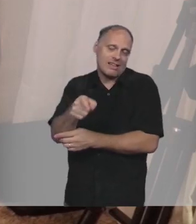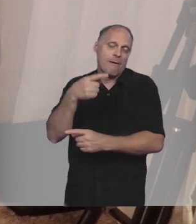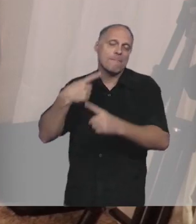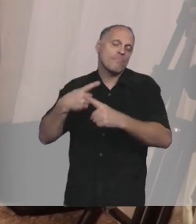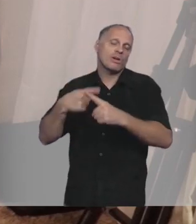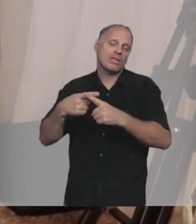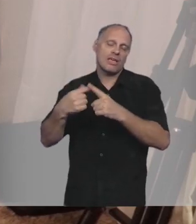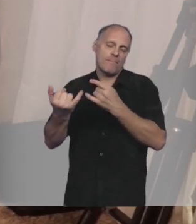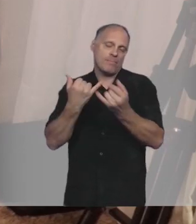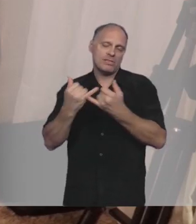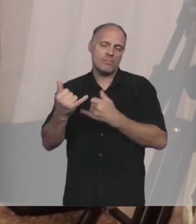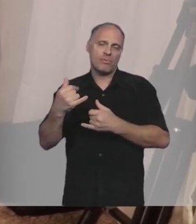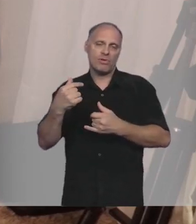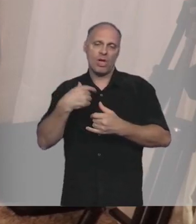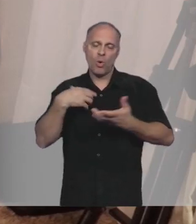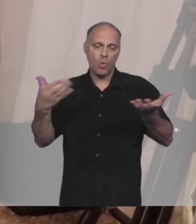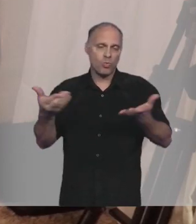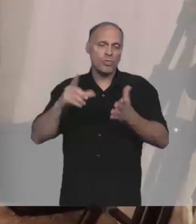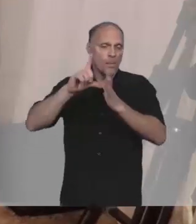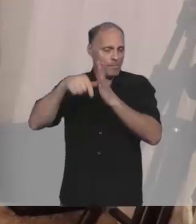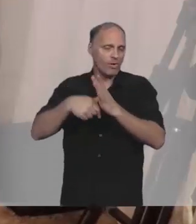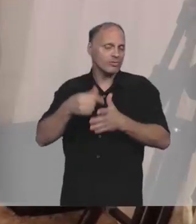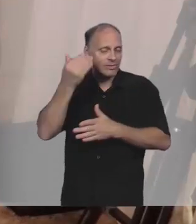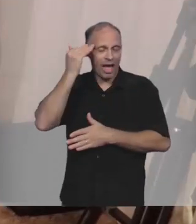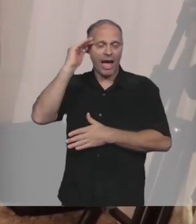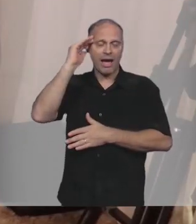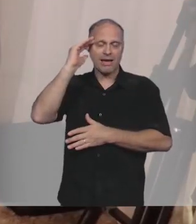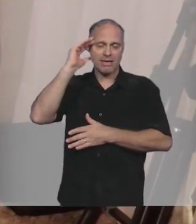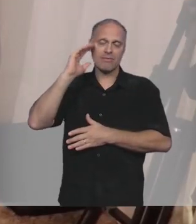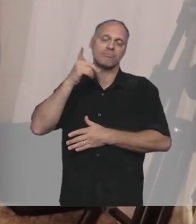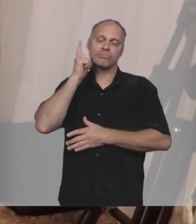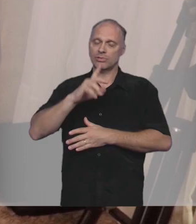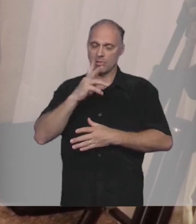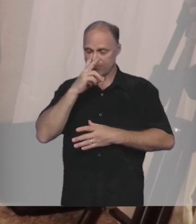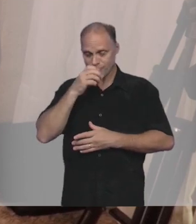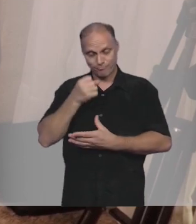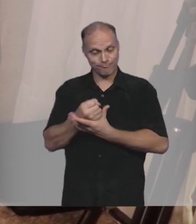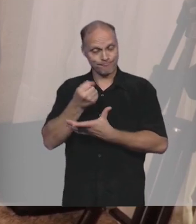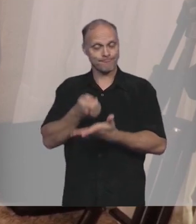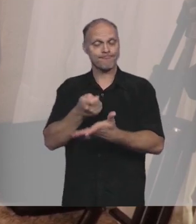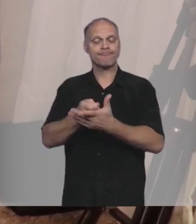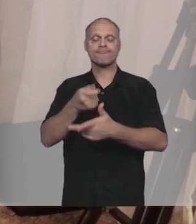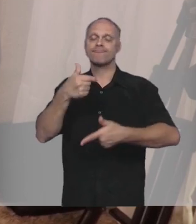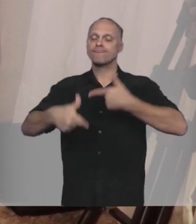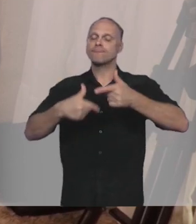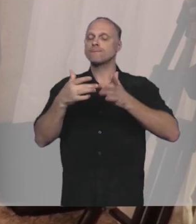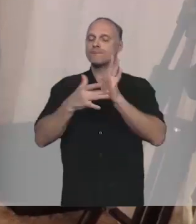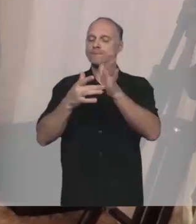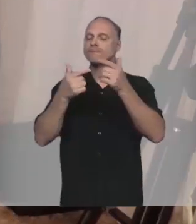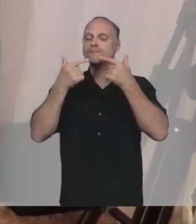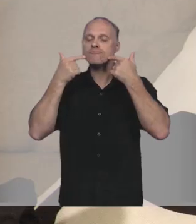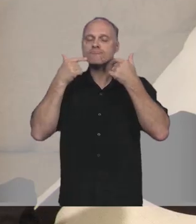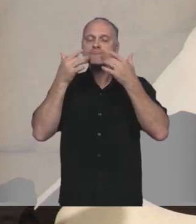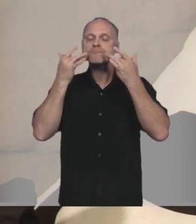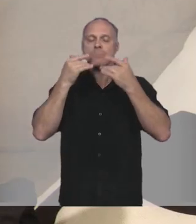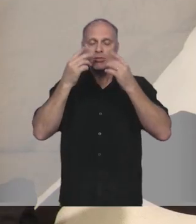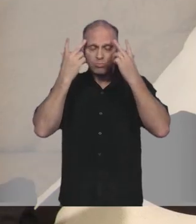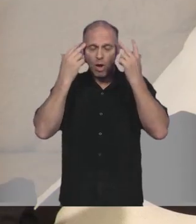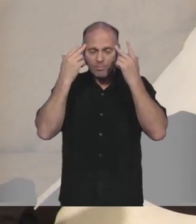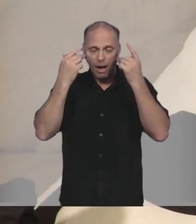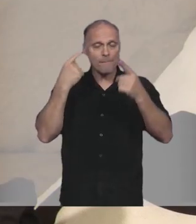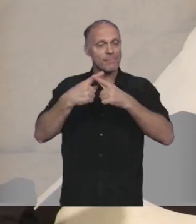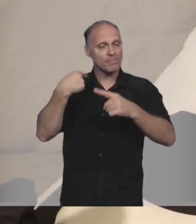não te diria que não me desestruturei mais, que eu entendo que tem